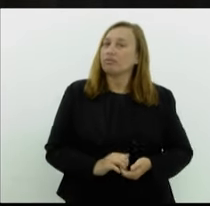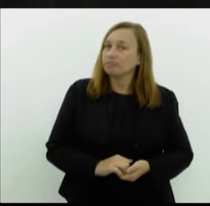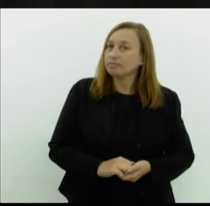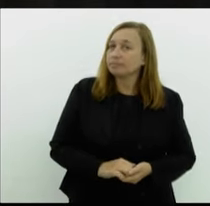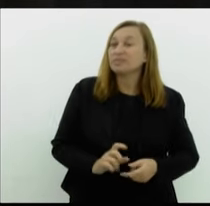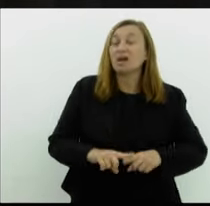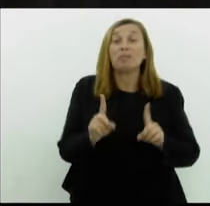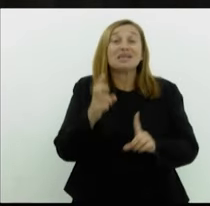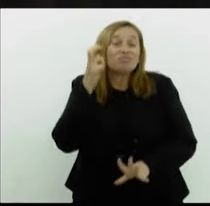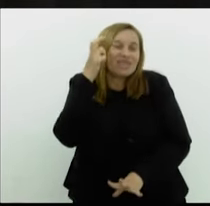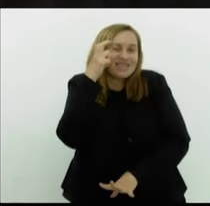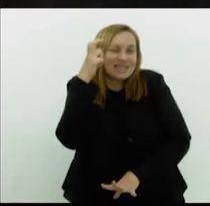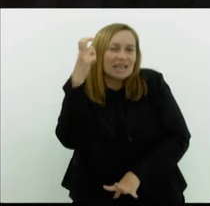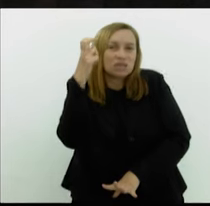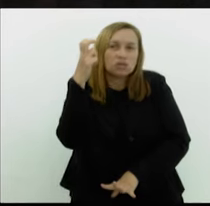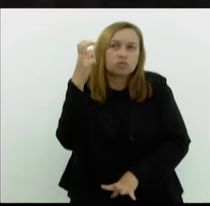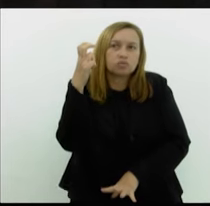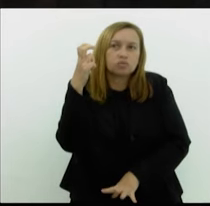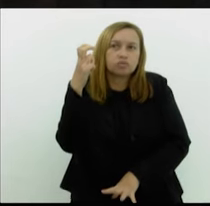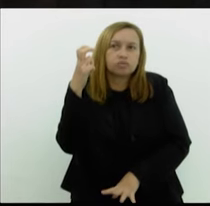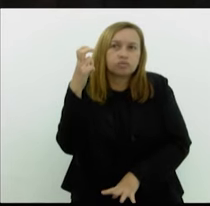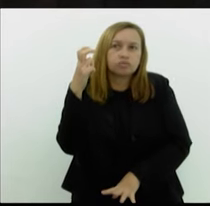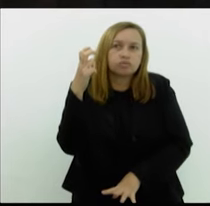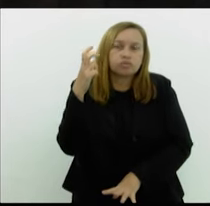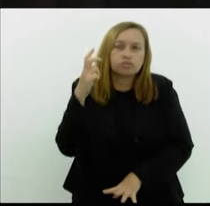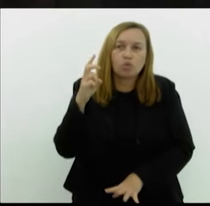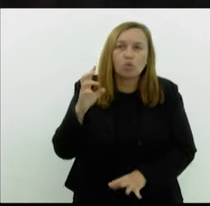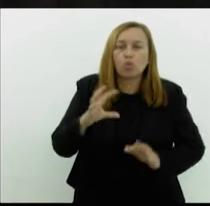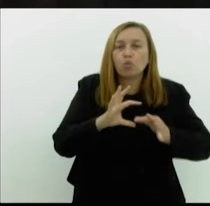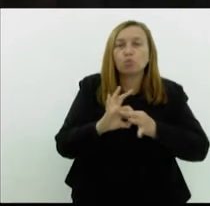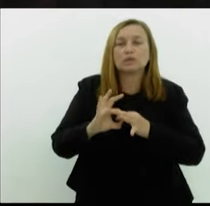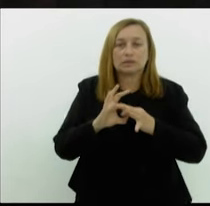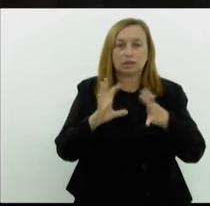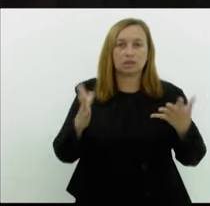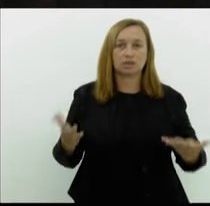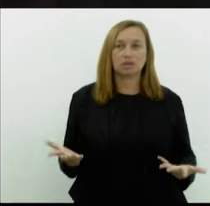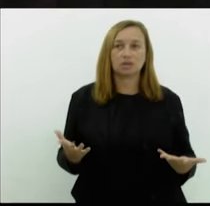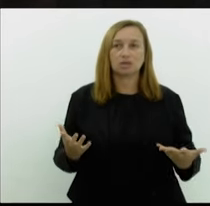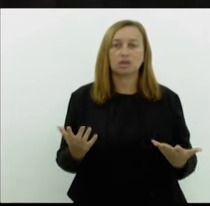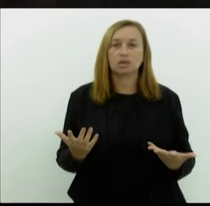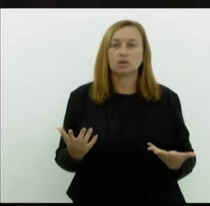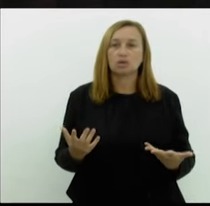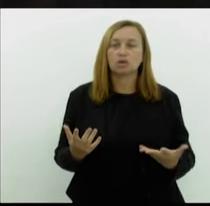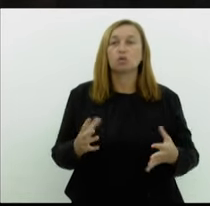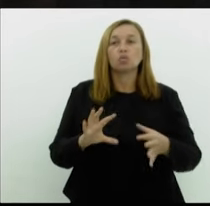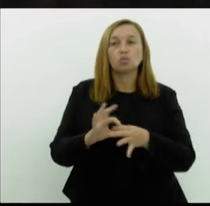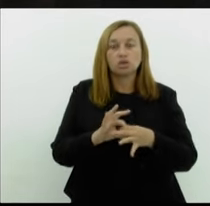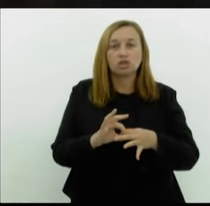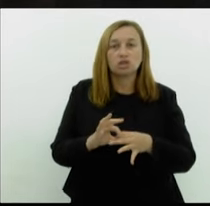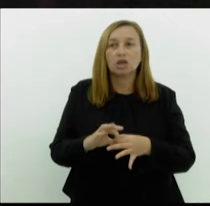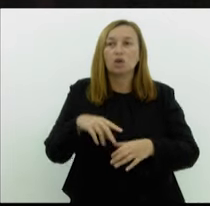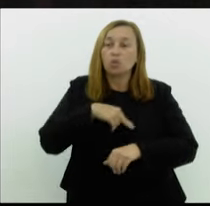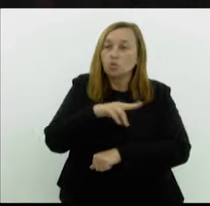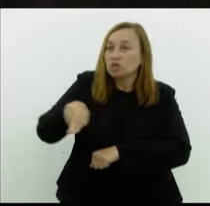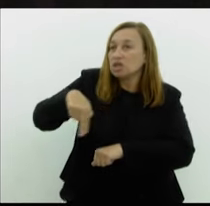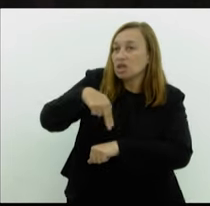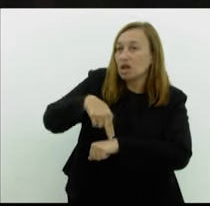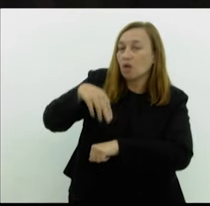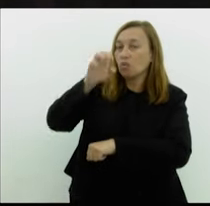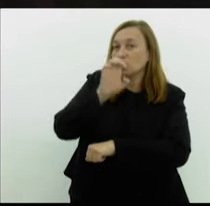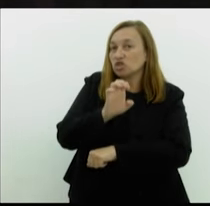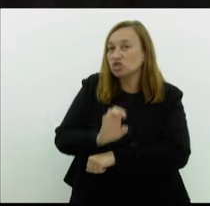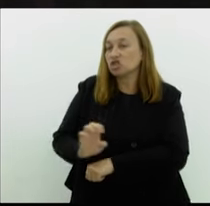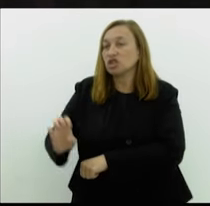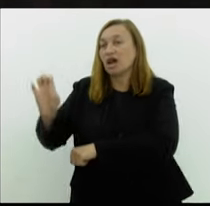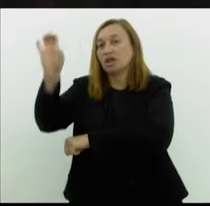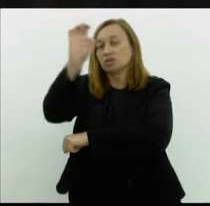mas uma inteligência unificada, envolvendo União, estados e